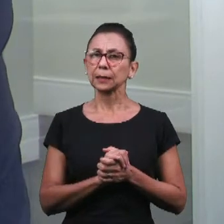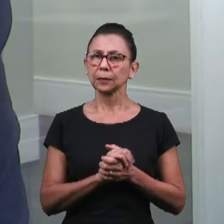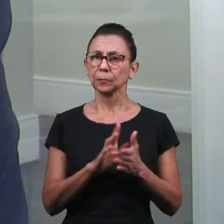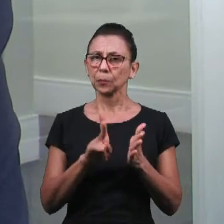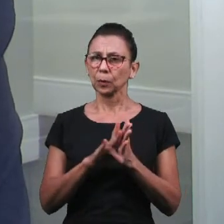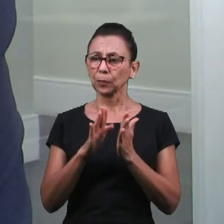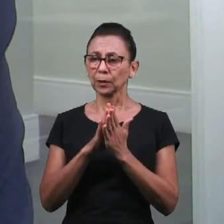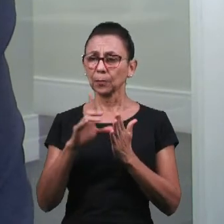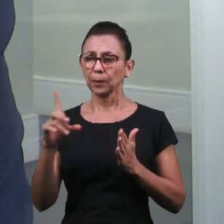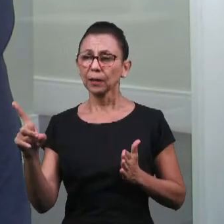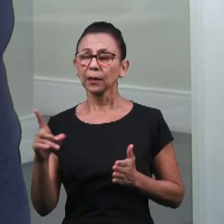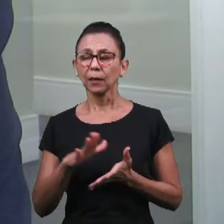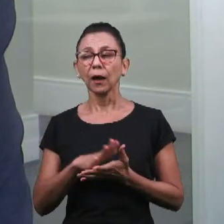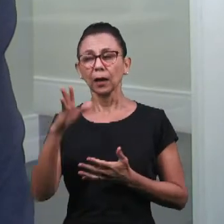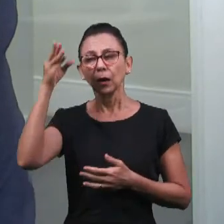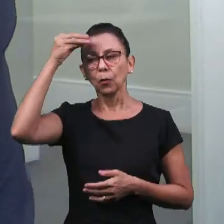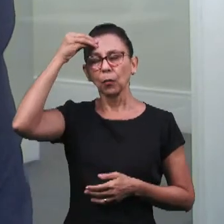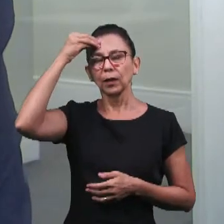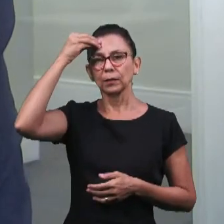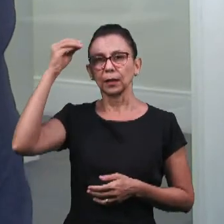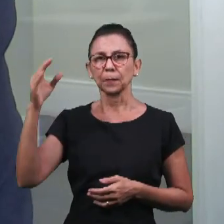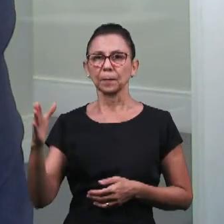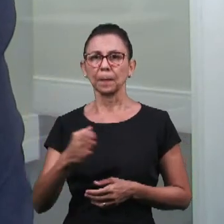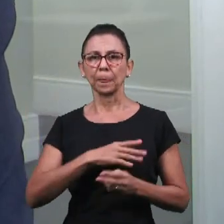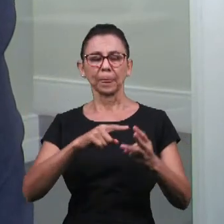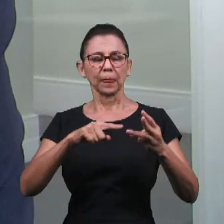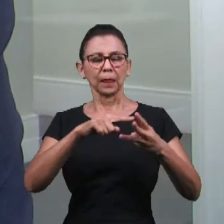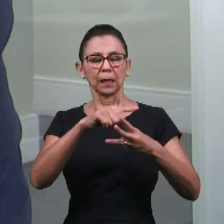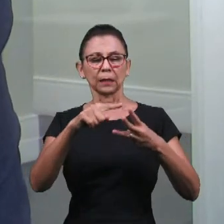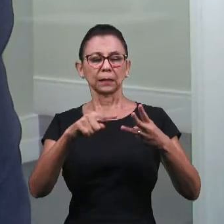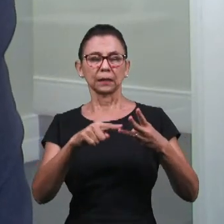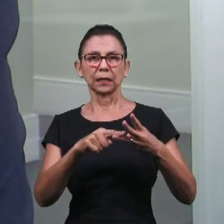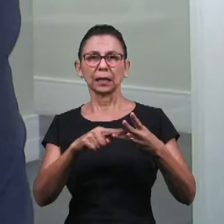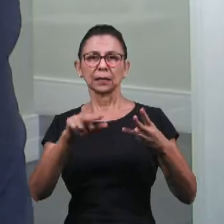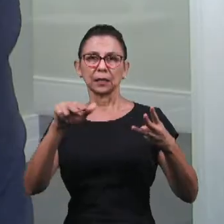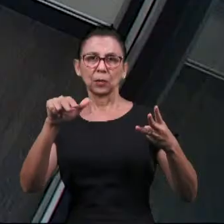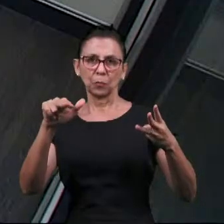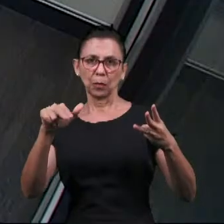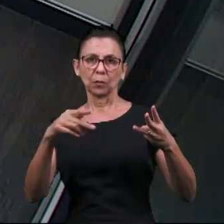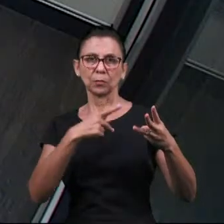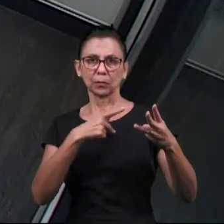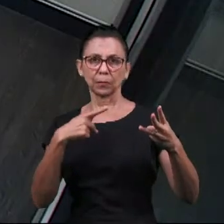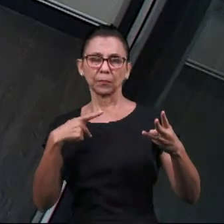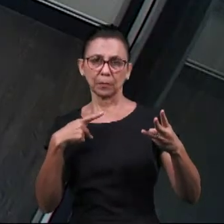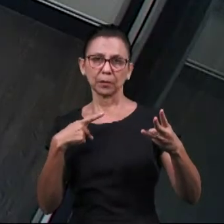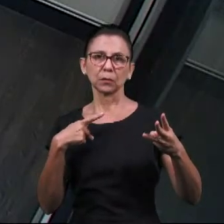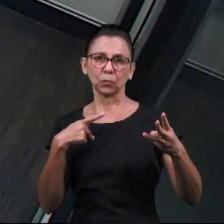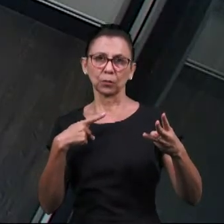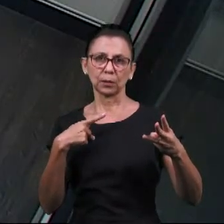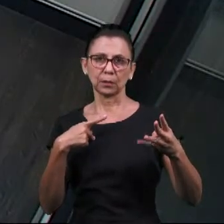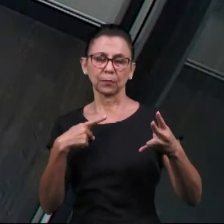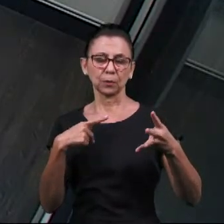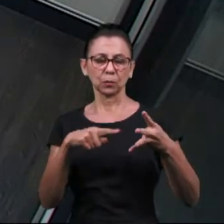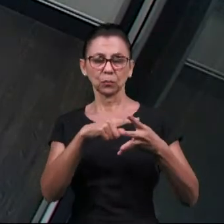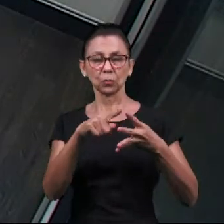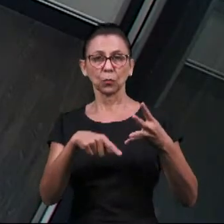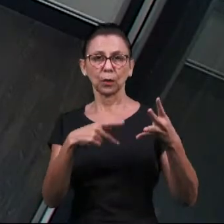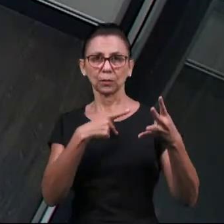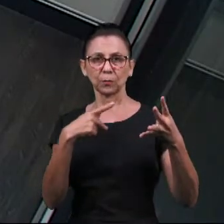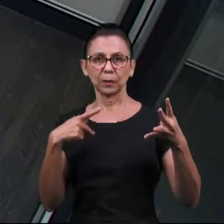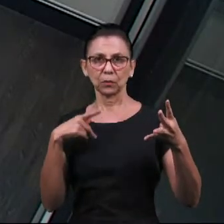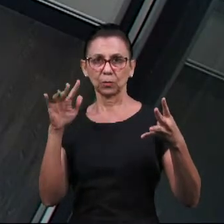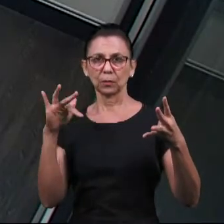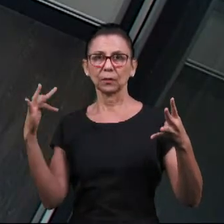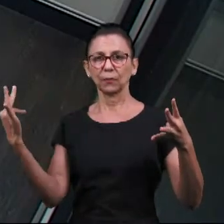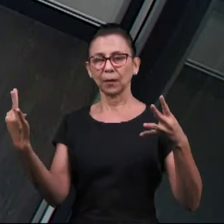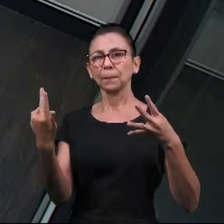eu também tenho mais 3 irmãos que são pastores também. Glória a Deus. Né? Nós somos 4 pastores na nossa família ali. São